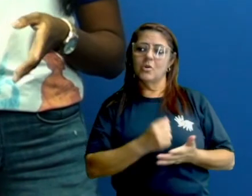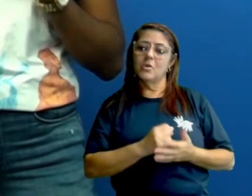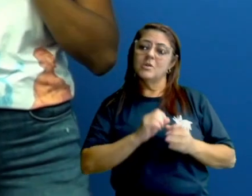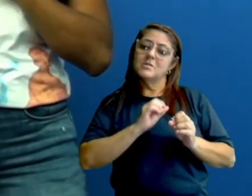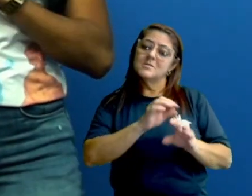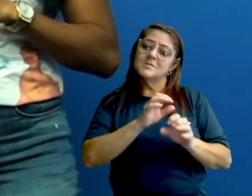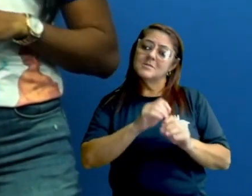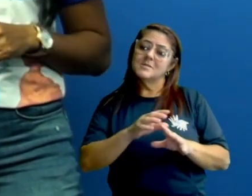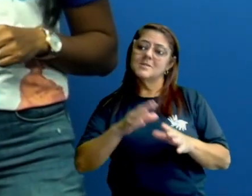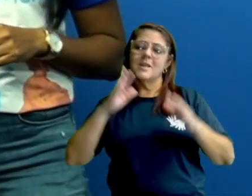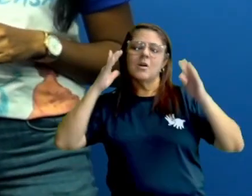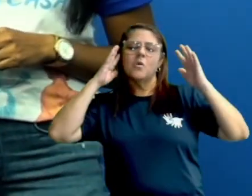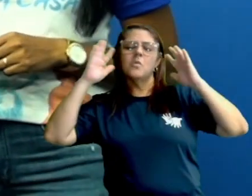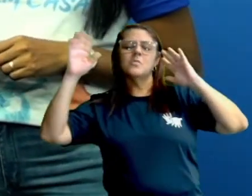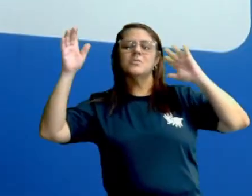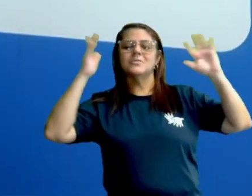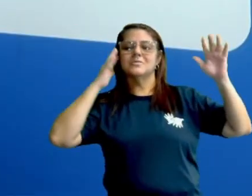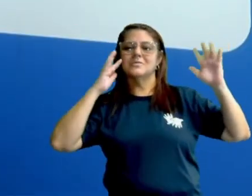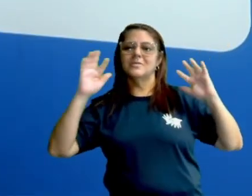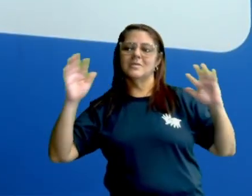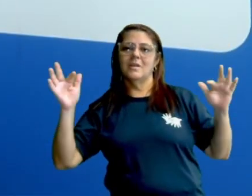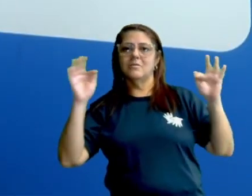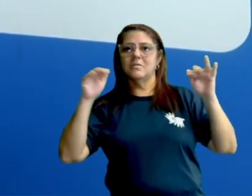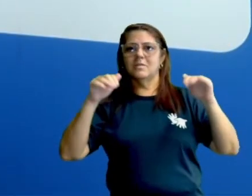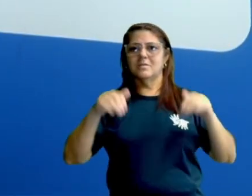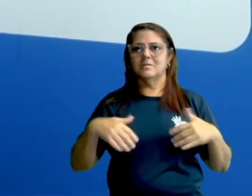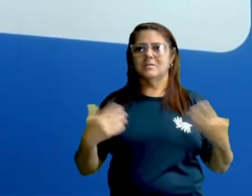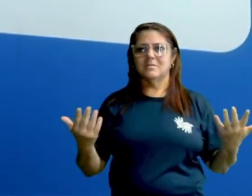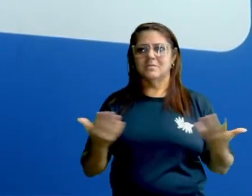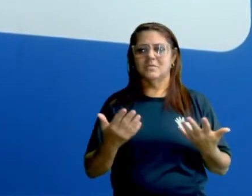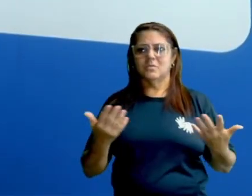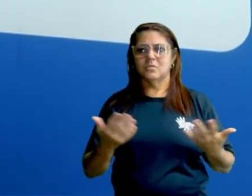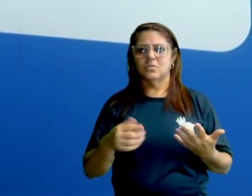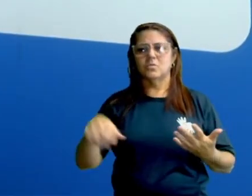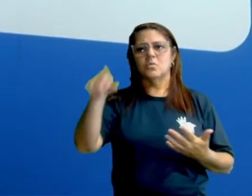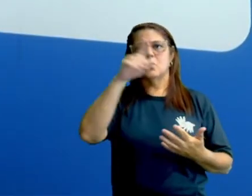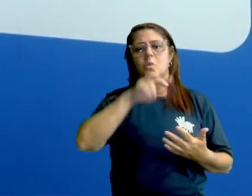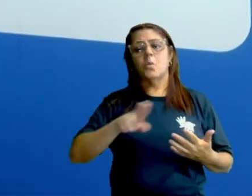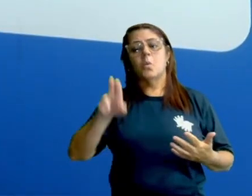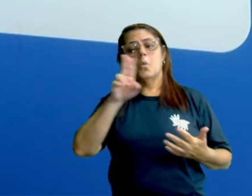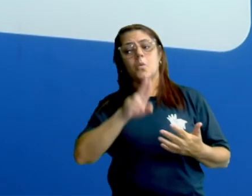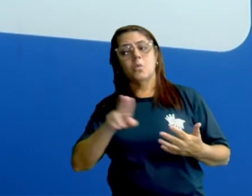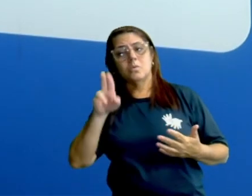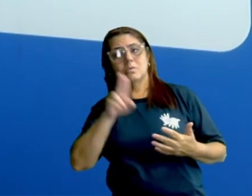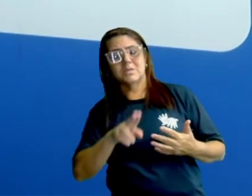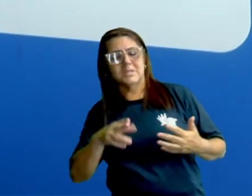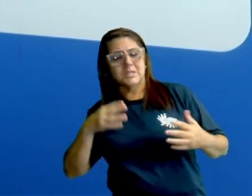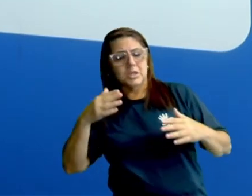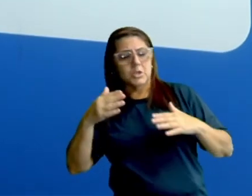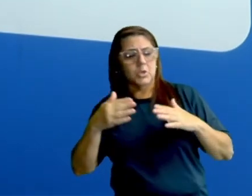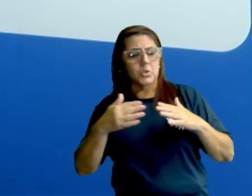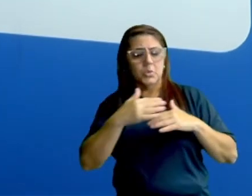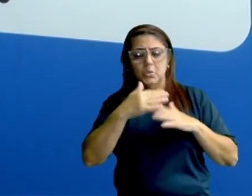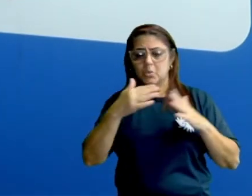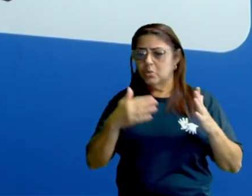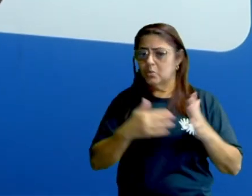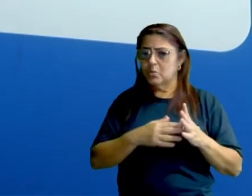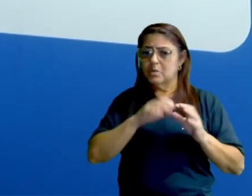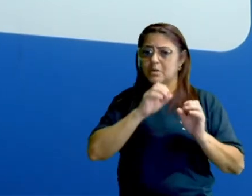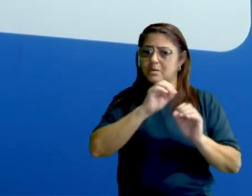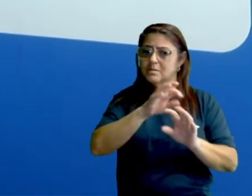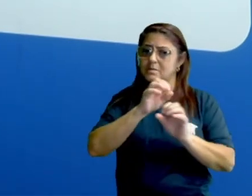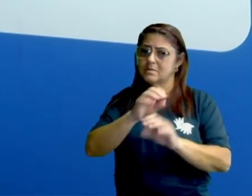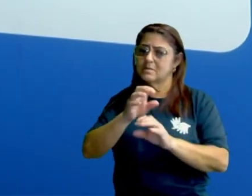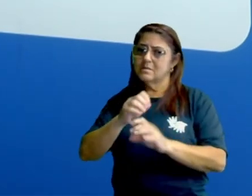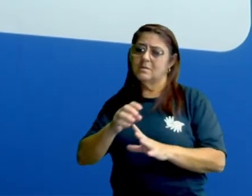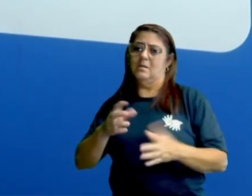vocês. E finalizando a aula de hoje. Gente, façam uso de tudo que é colocado para vocês. Façam